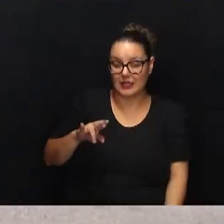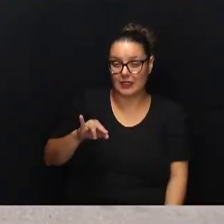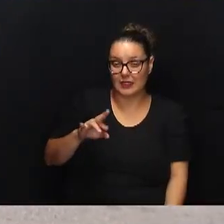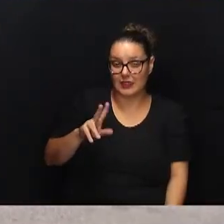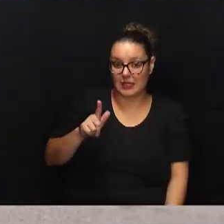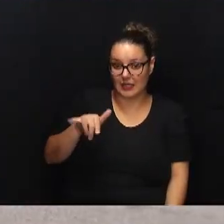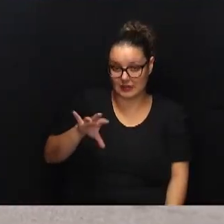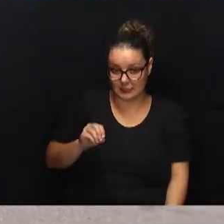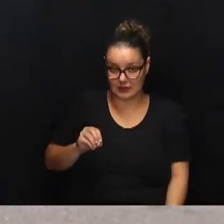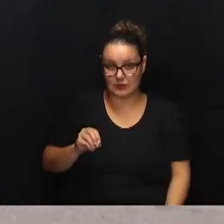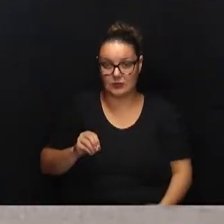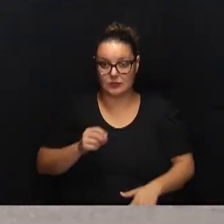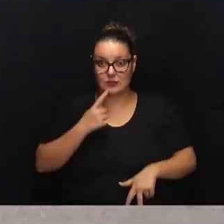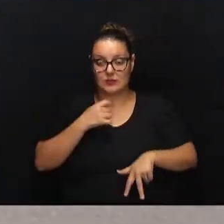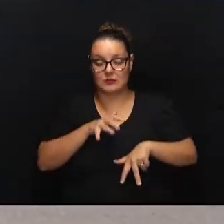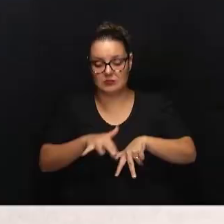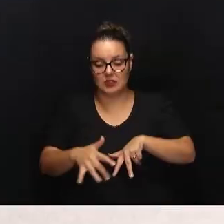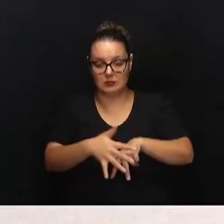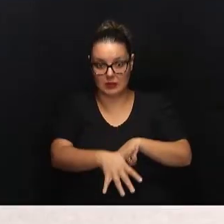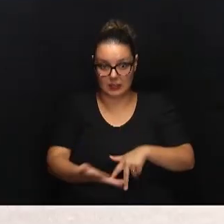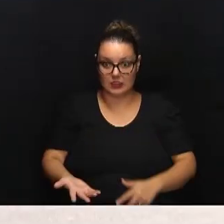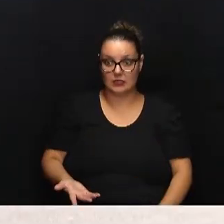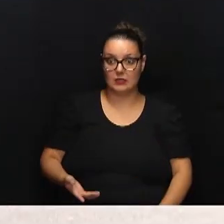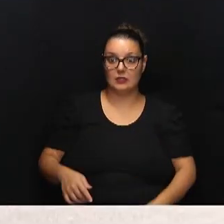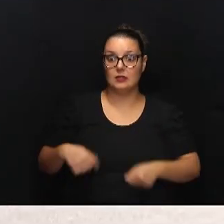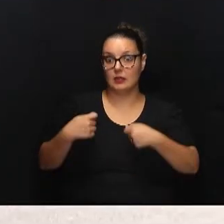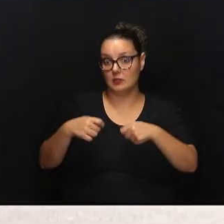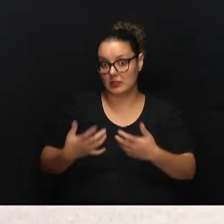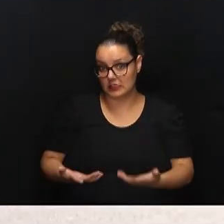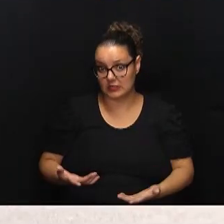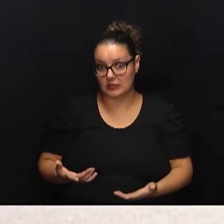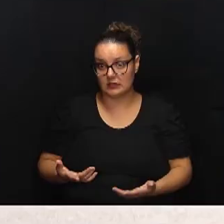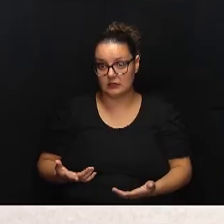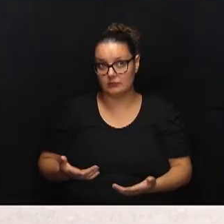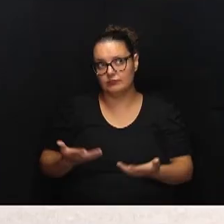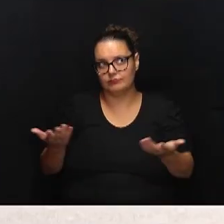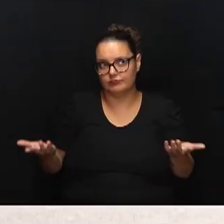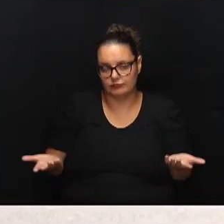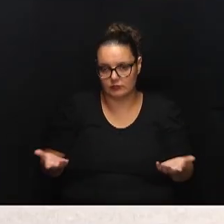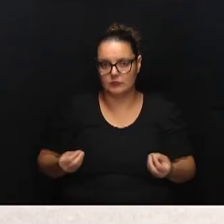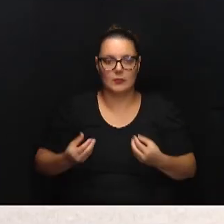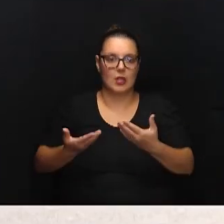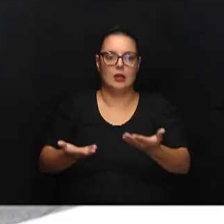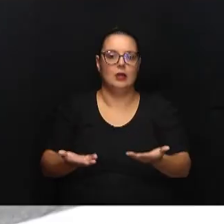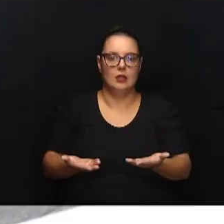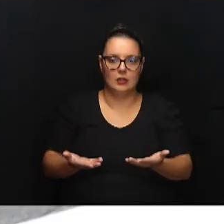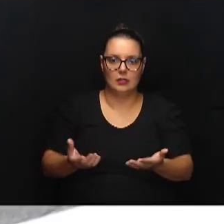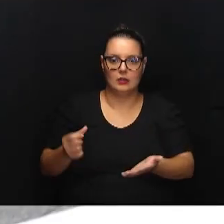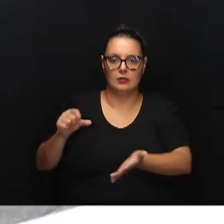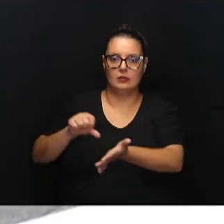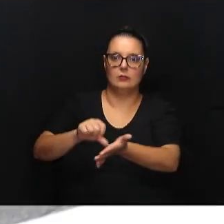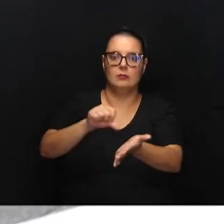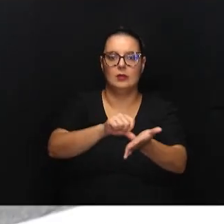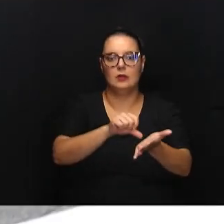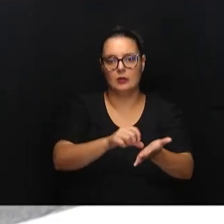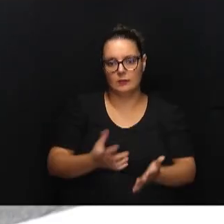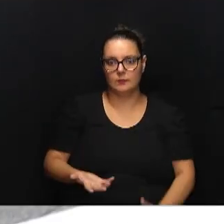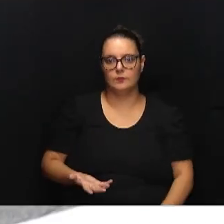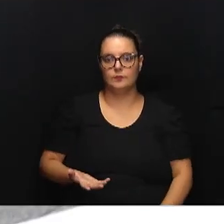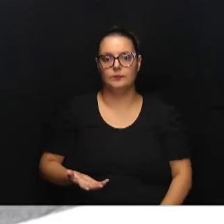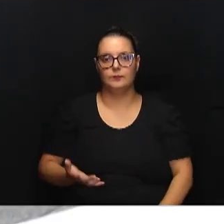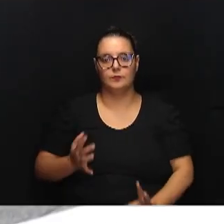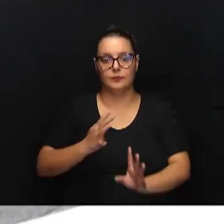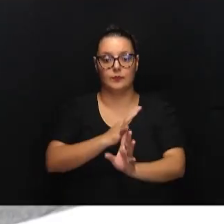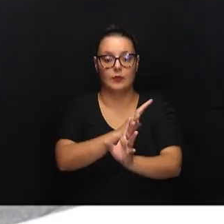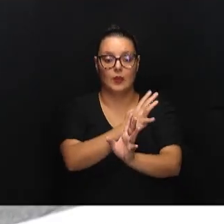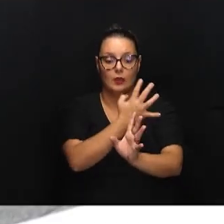a necessidade que você tem de, enfim, indo aos postos de saúde. Cria-se uma fila